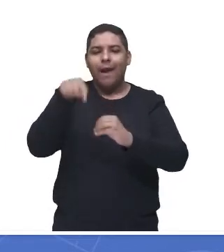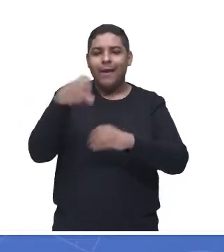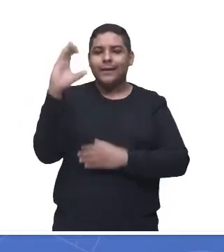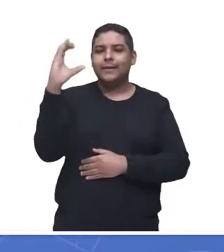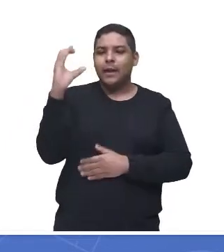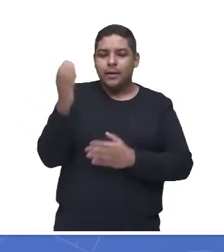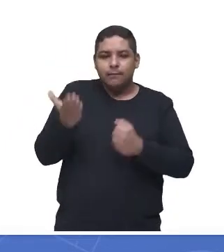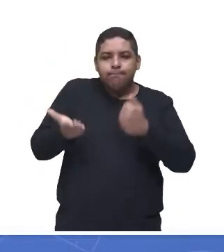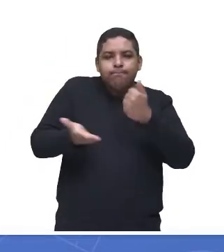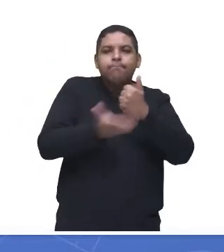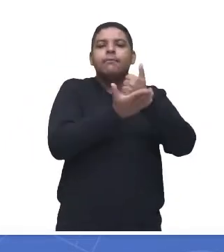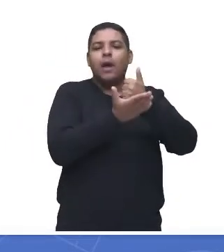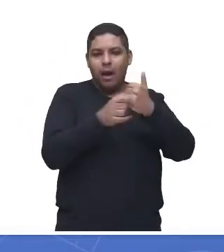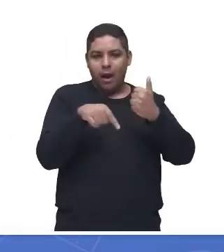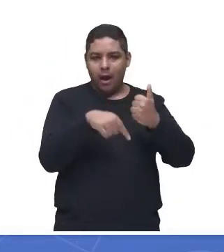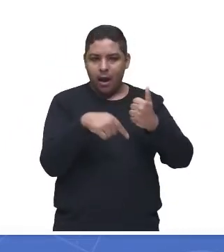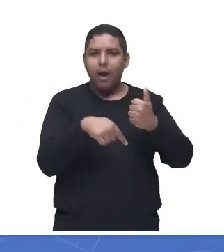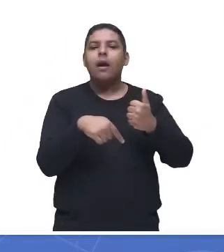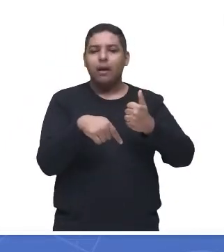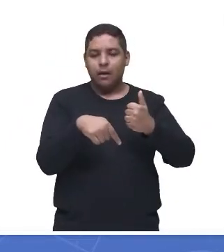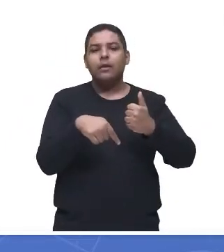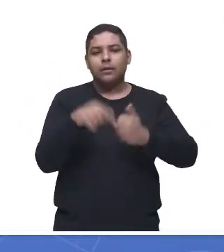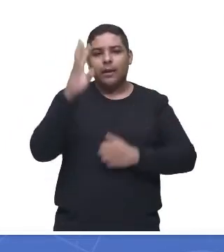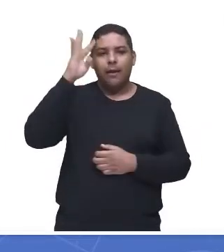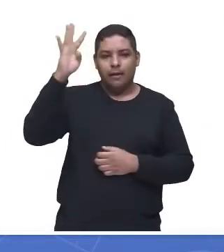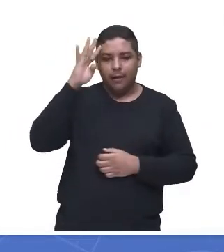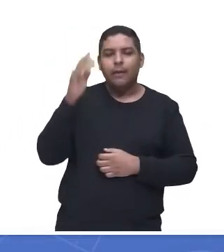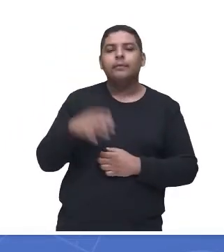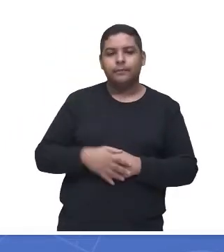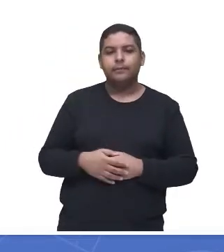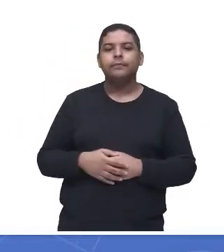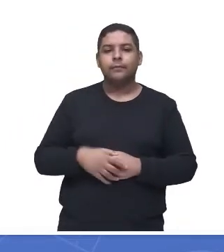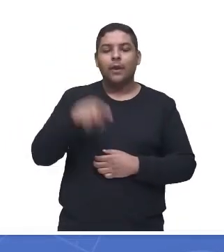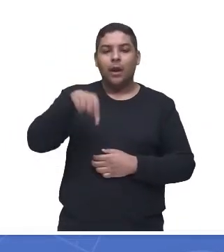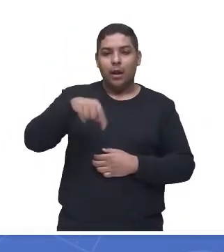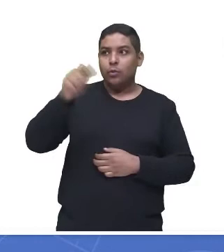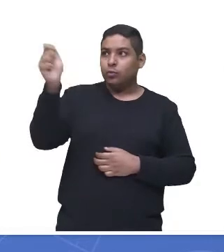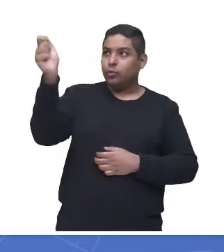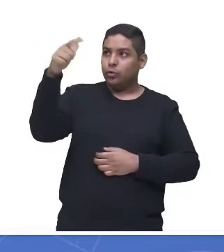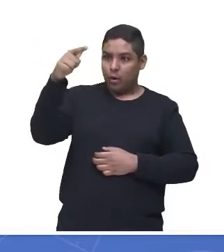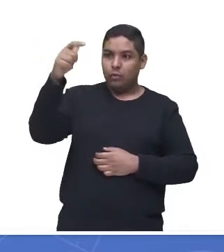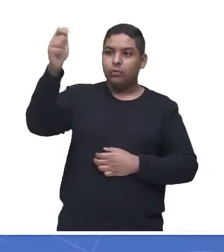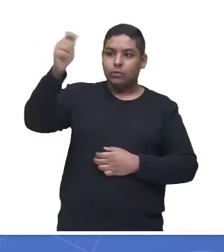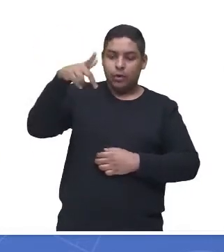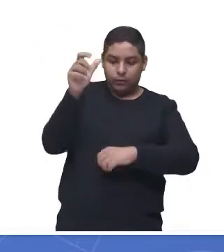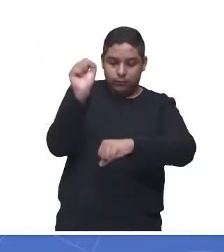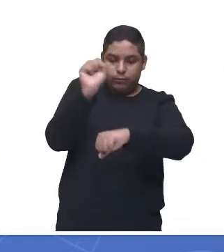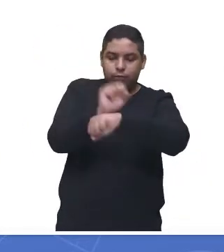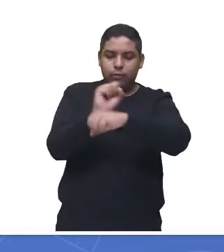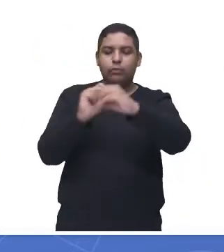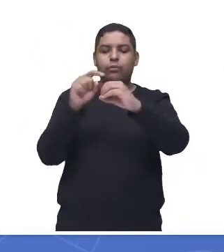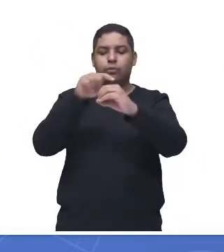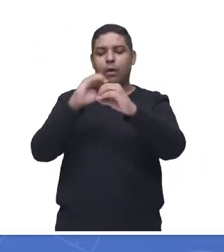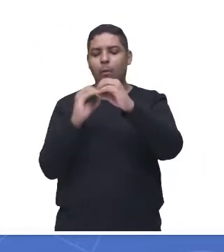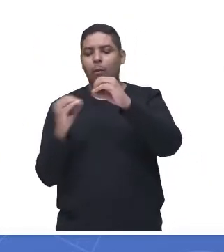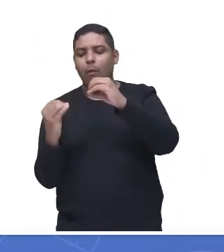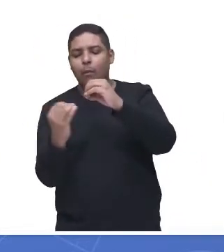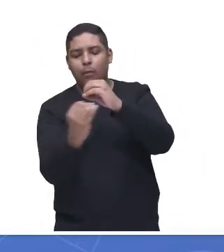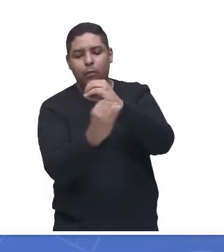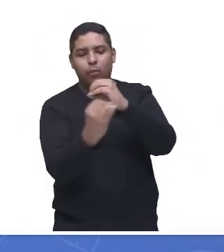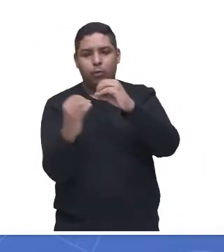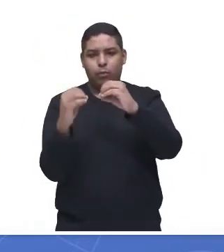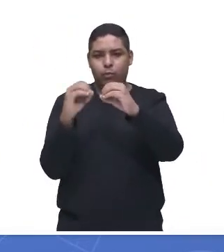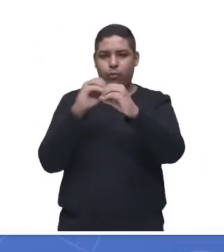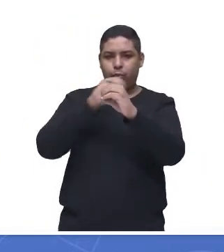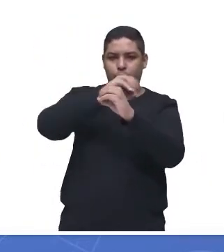na verdade, o Sol está parado, é a Terra que está girando em torno desse Sol. Né? Mas é interessante porque se